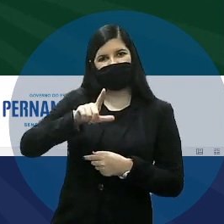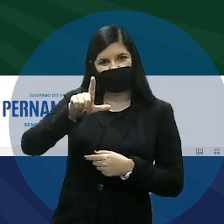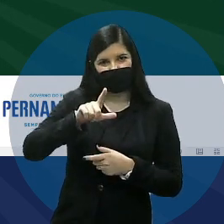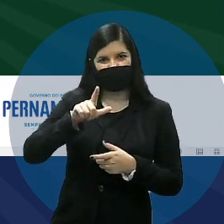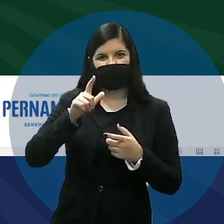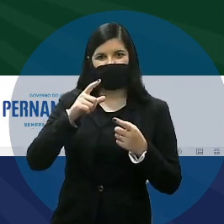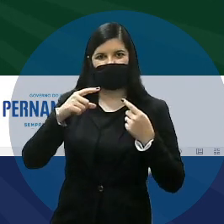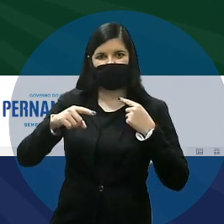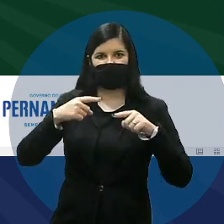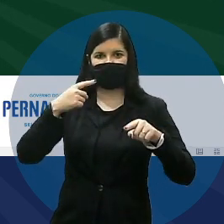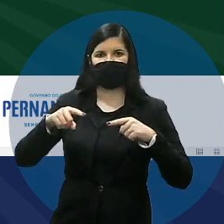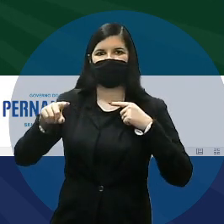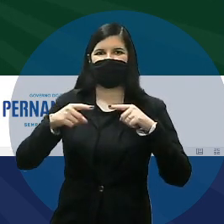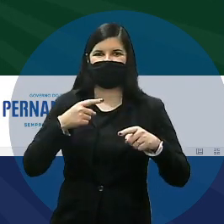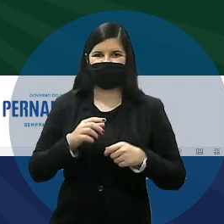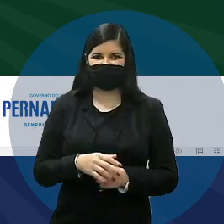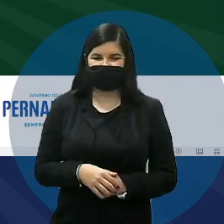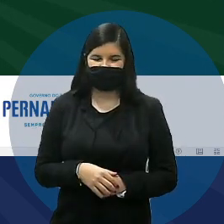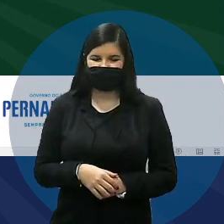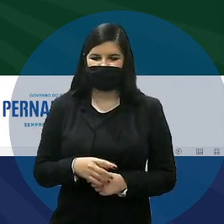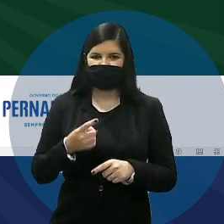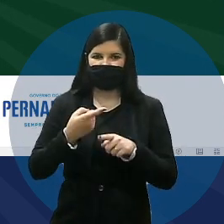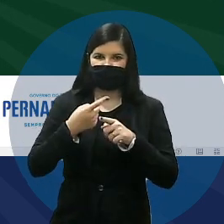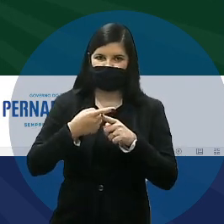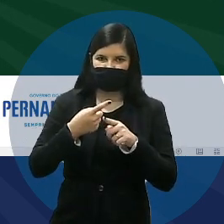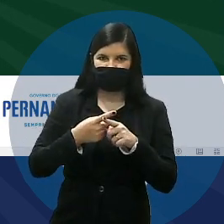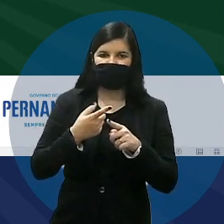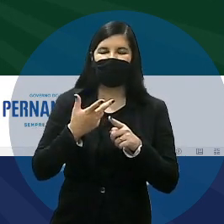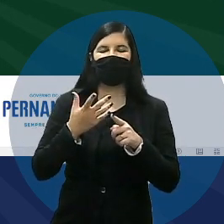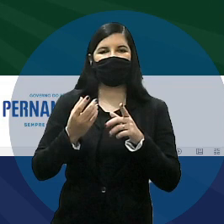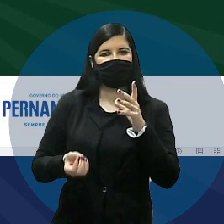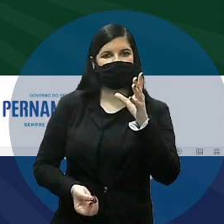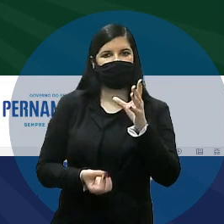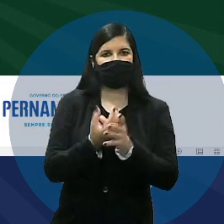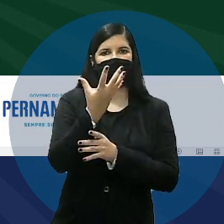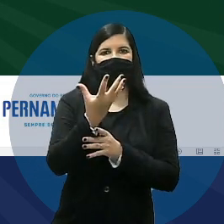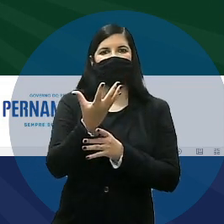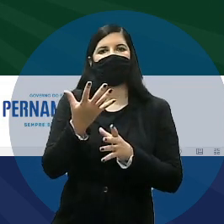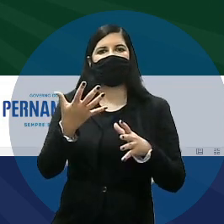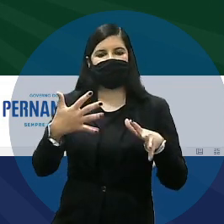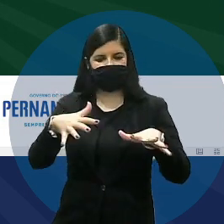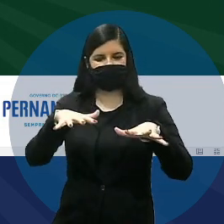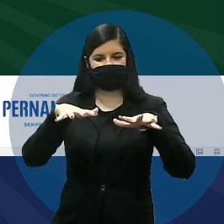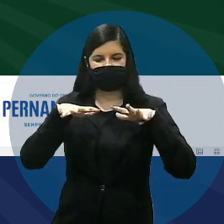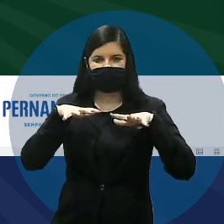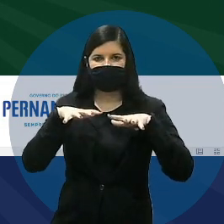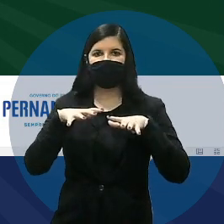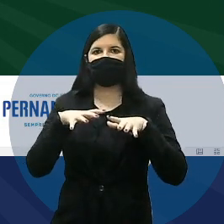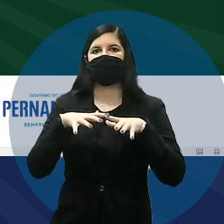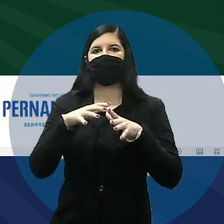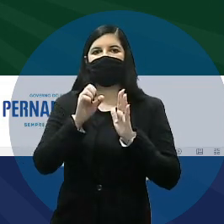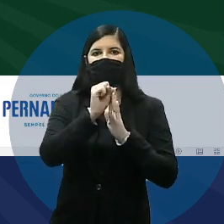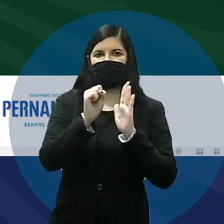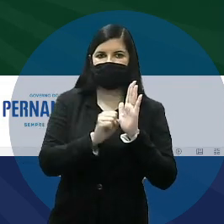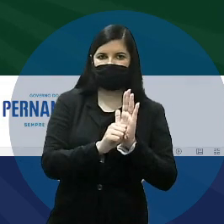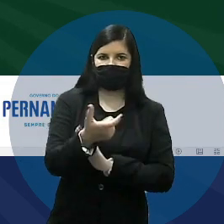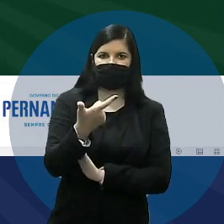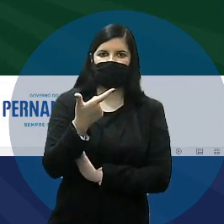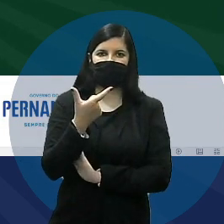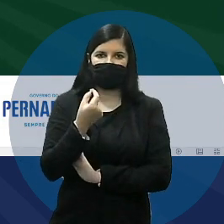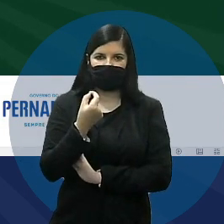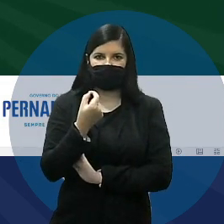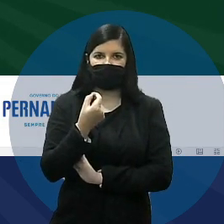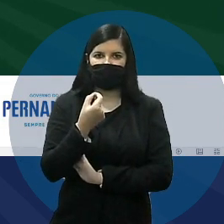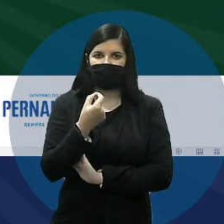o sarau ele tem origem nos grandes eventos de salões, ainda do início do século XX, né,